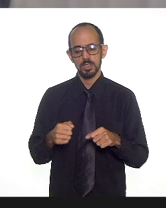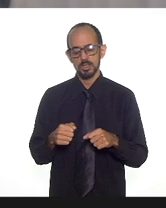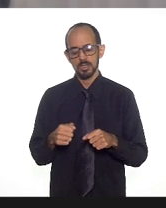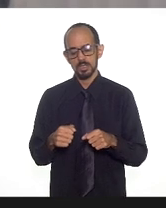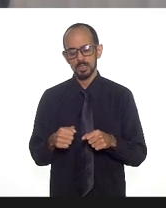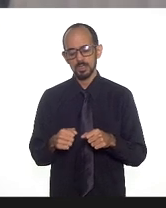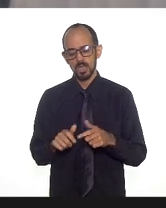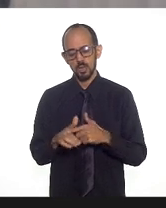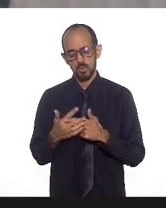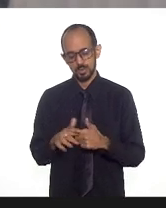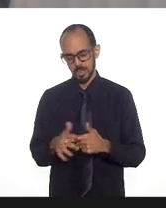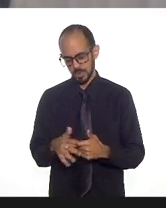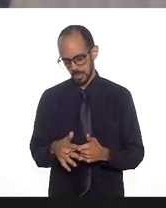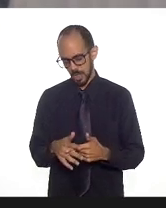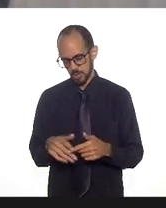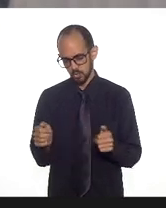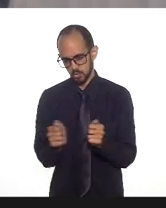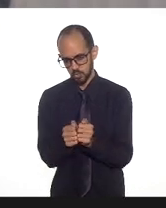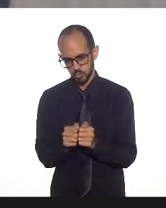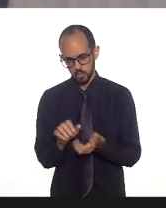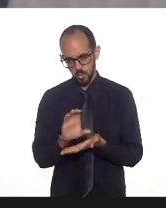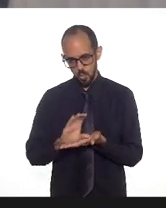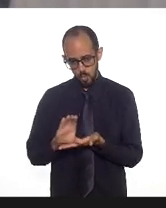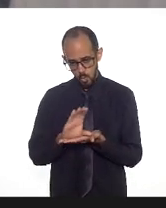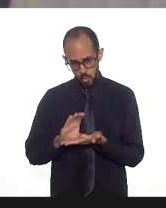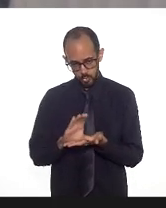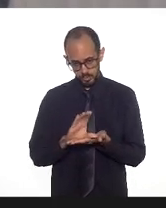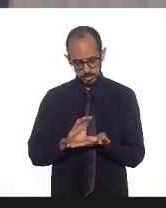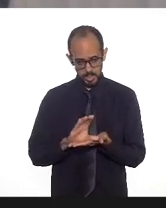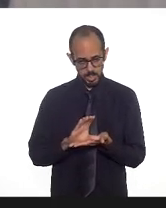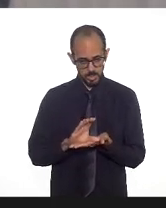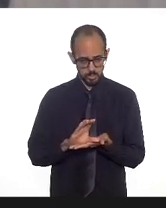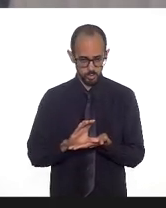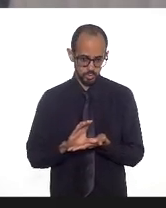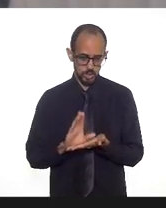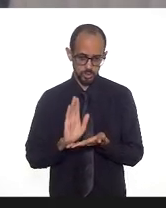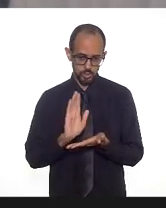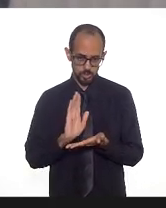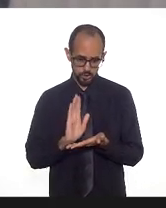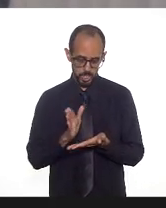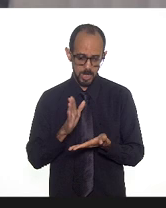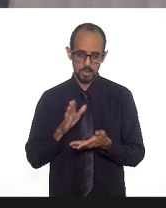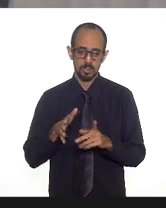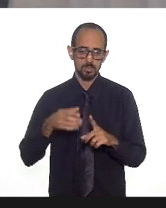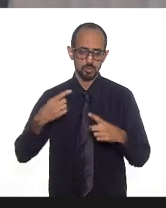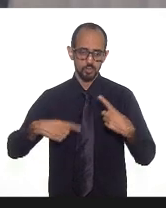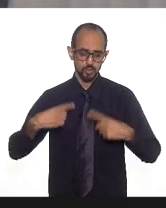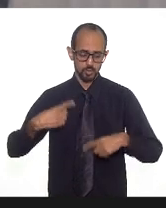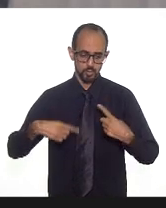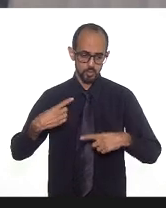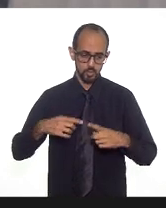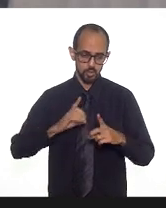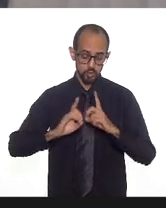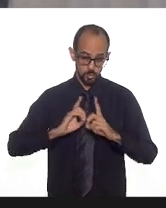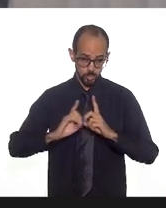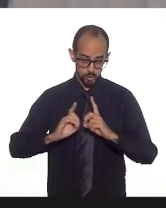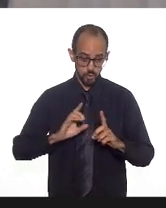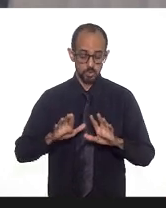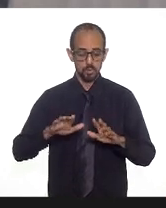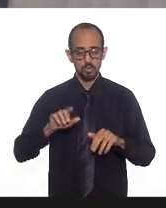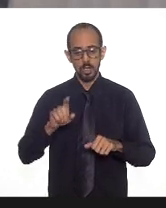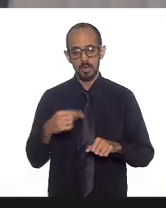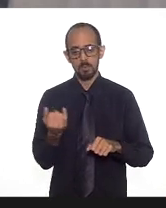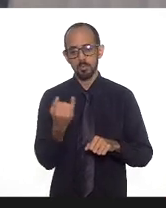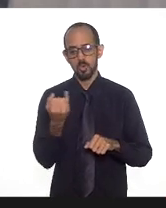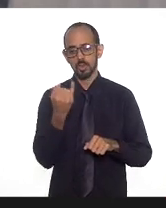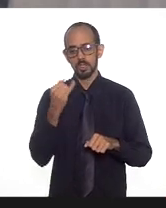E no Conselho, nos últimos Conselhos, já tínhamos discutido em relação a isso, e aí a importância da PL,